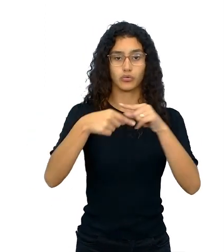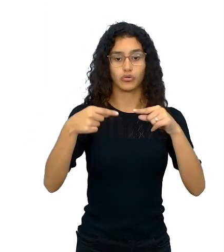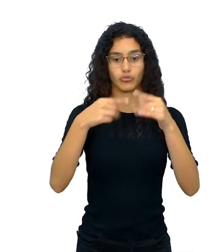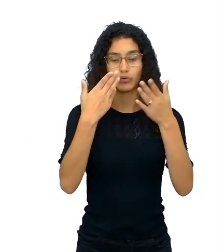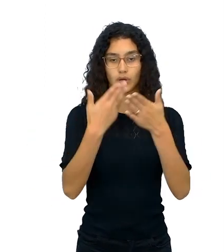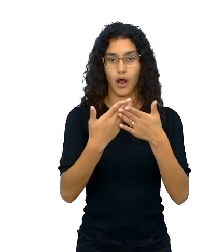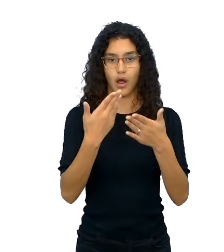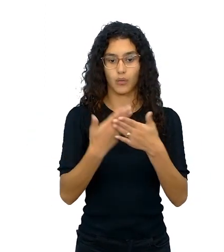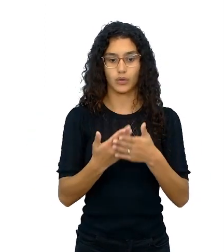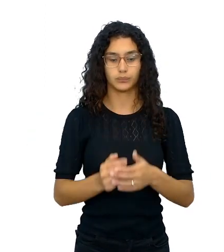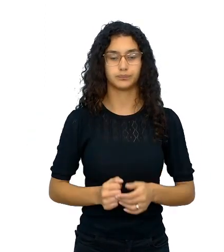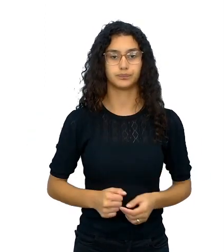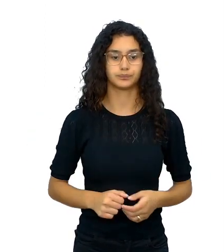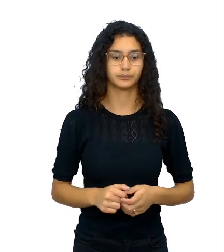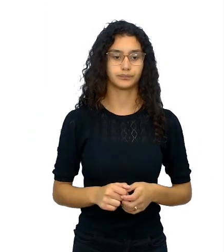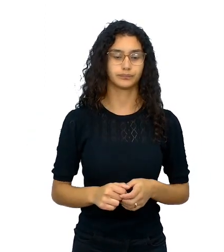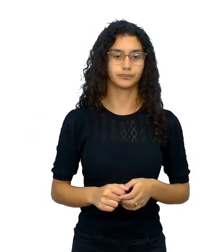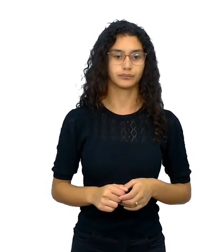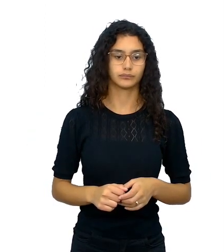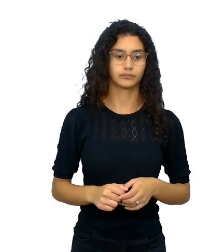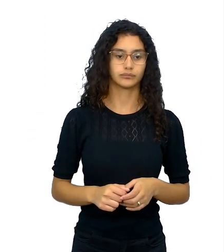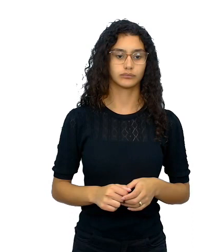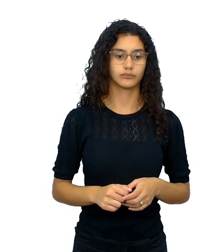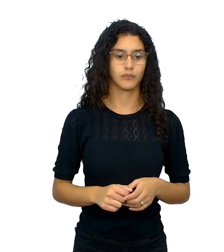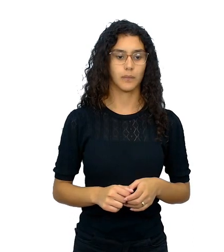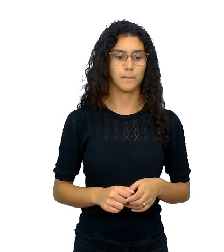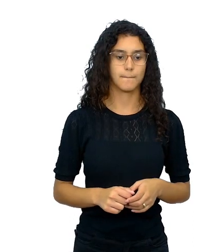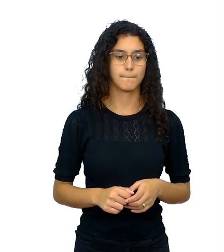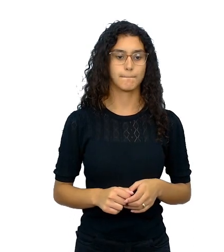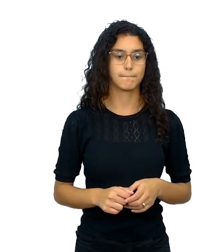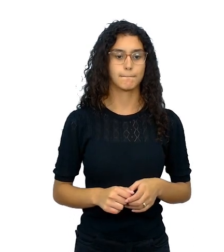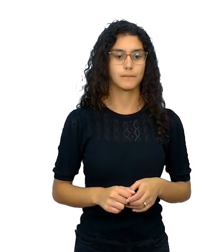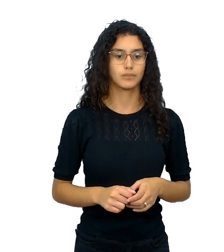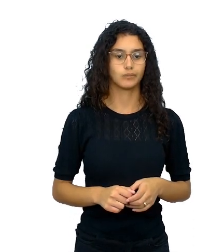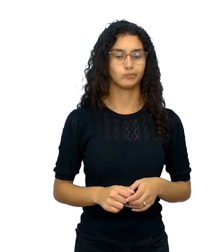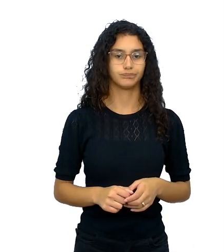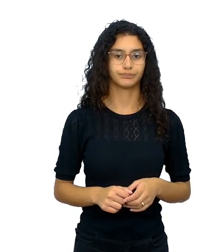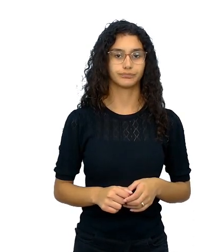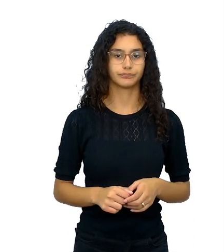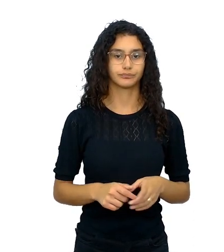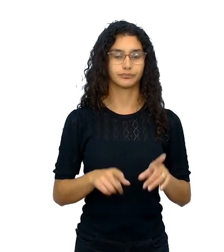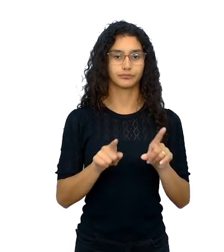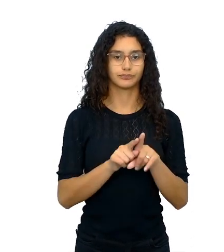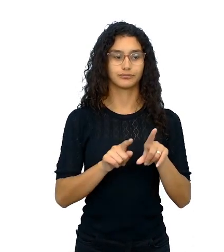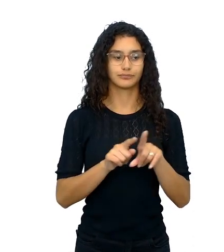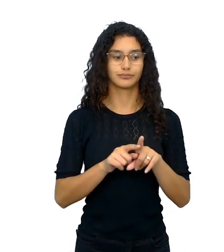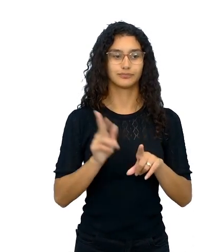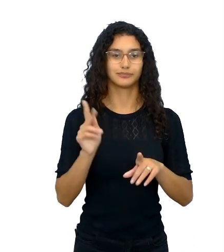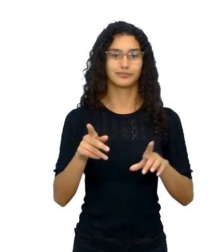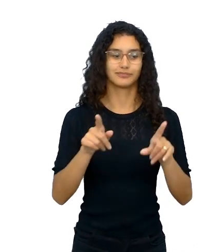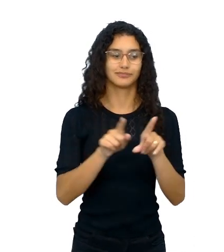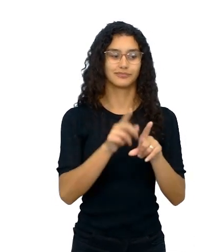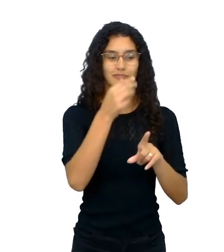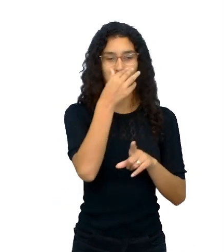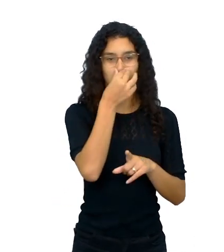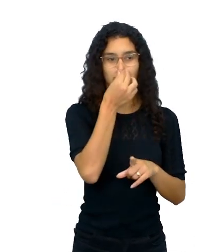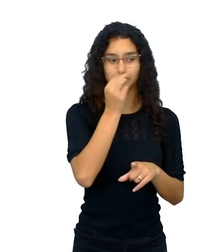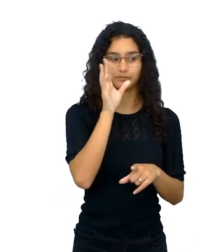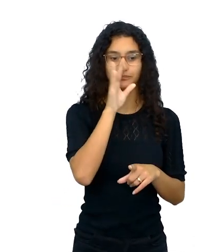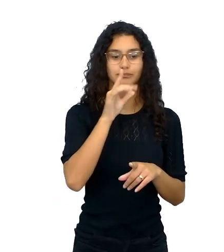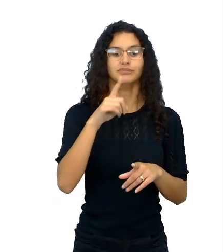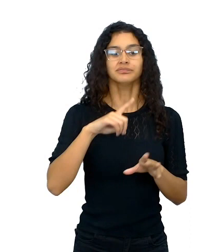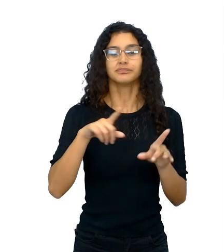objetivos da aula 8, tá? Além disso, né, vamos continuar aqui falando ainda